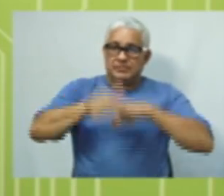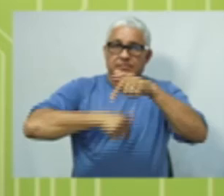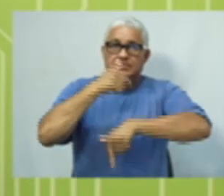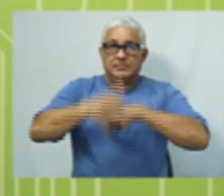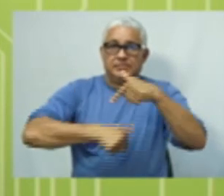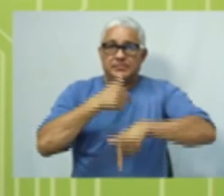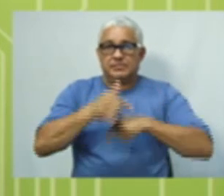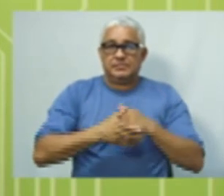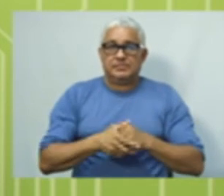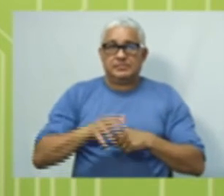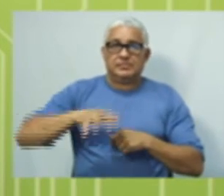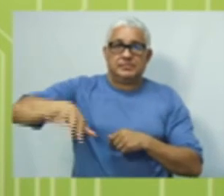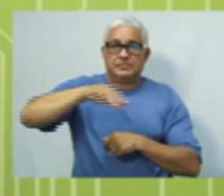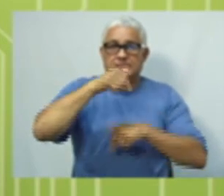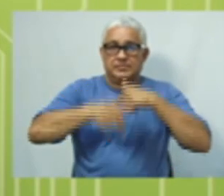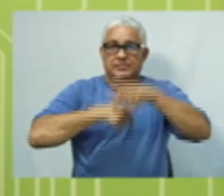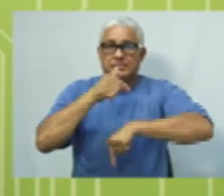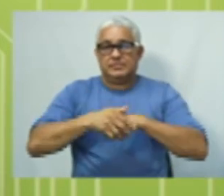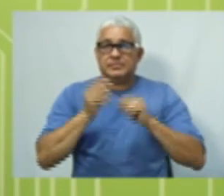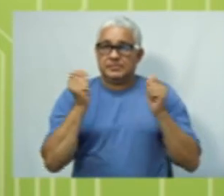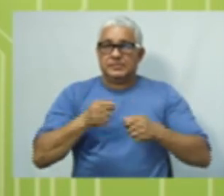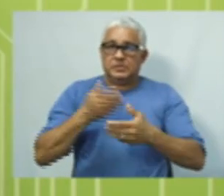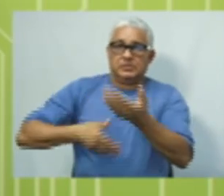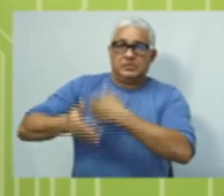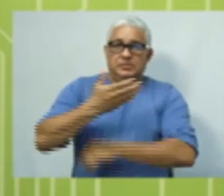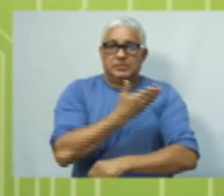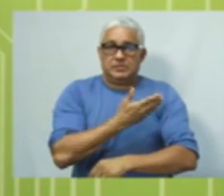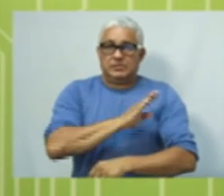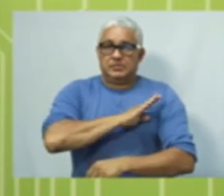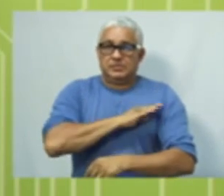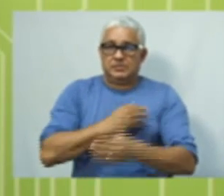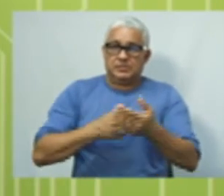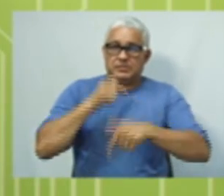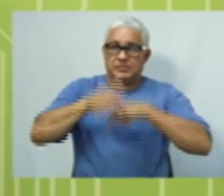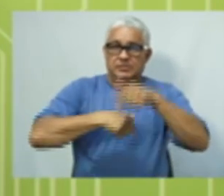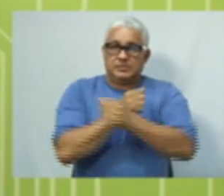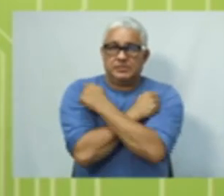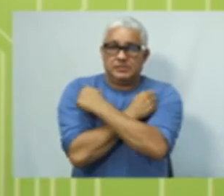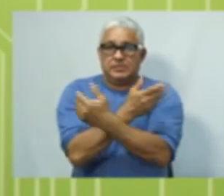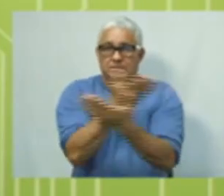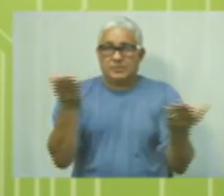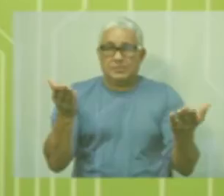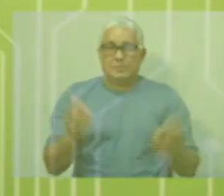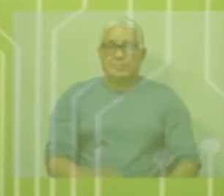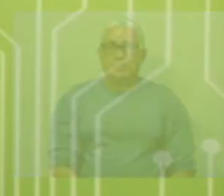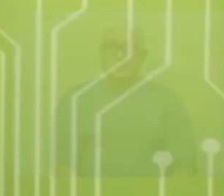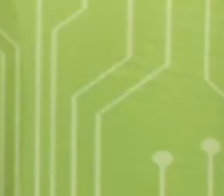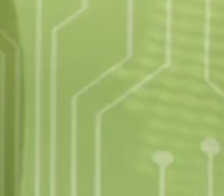trabalhando, né, num ambiente de trabalho, que nós possamos ser colegas de trabalho. Um abraço a todos.